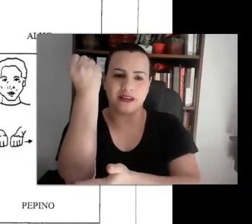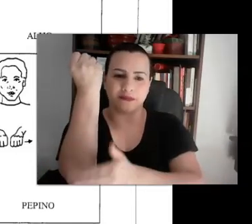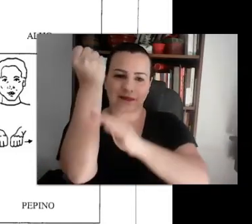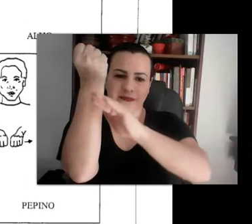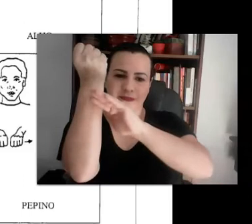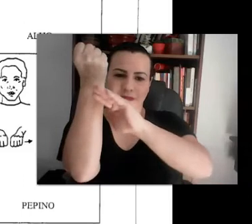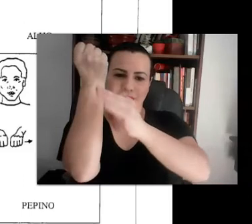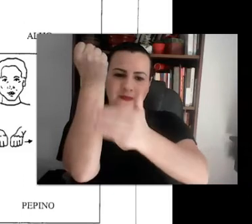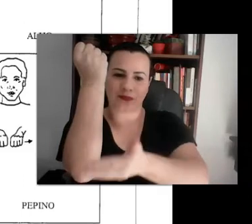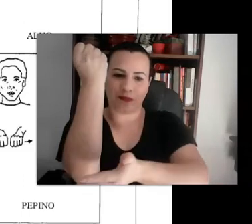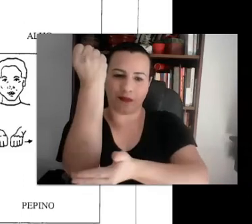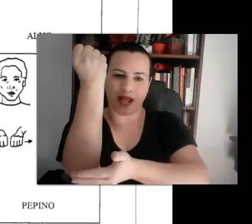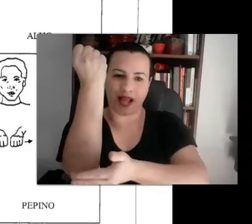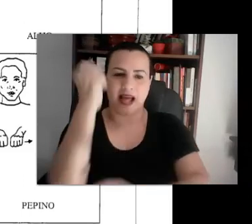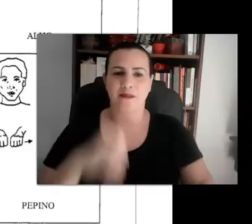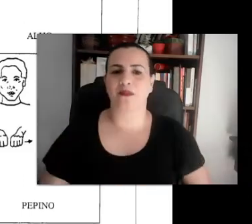abóbora,